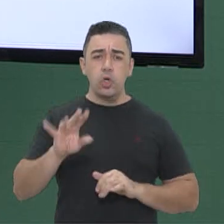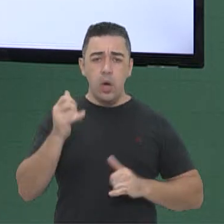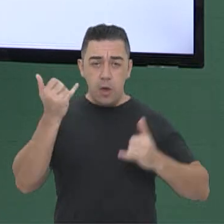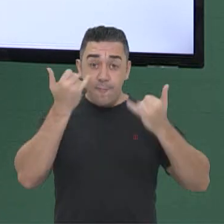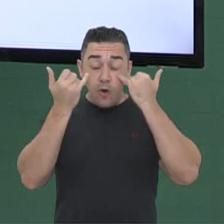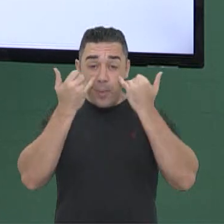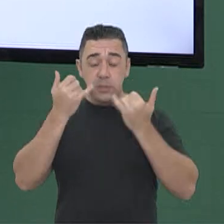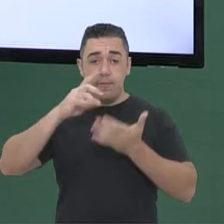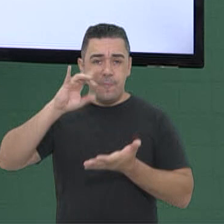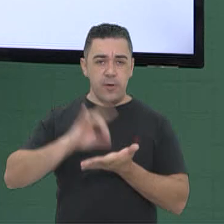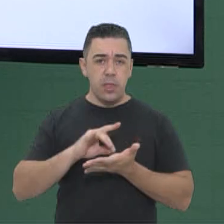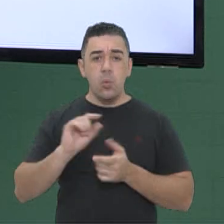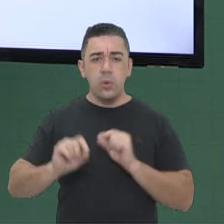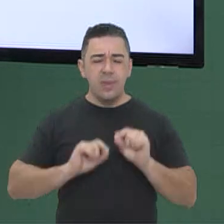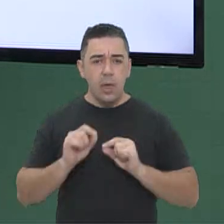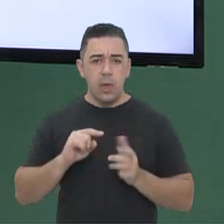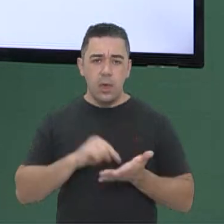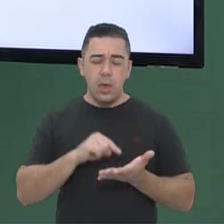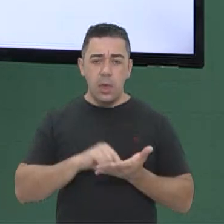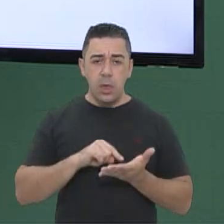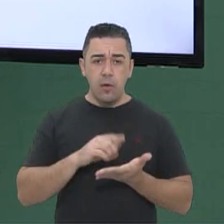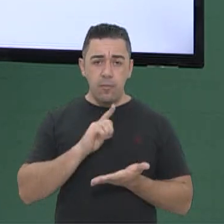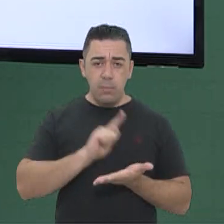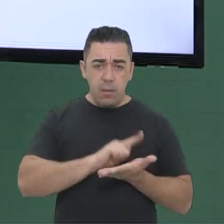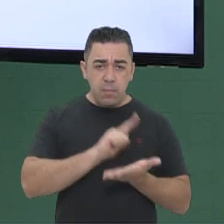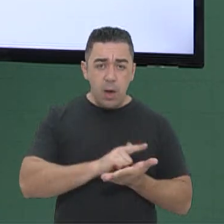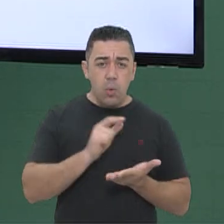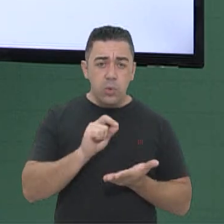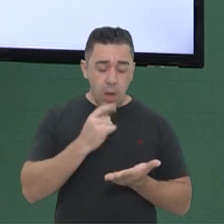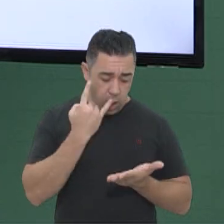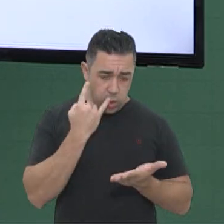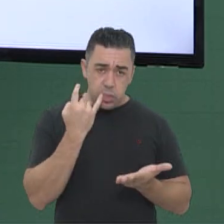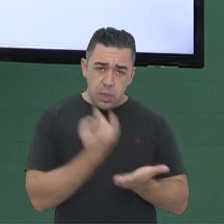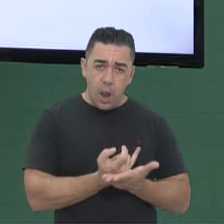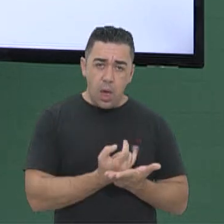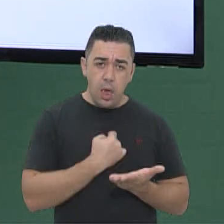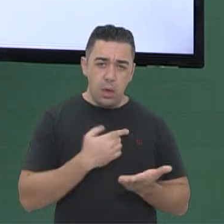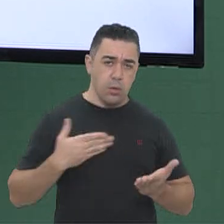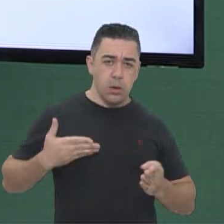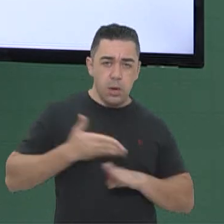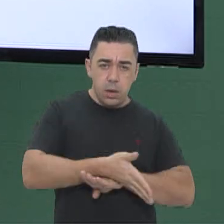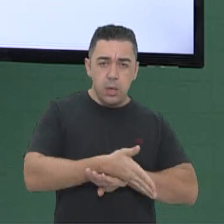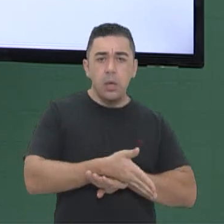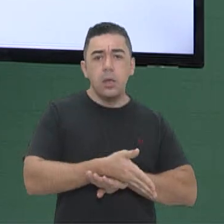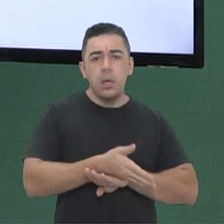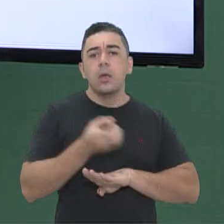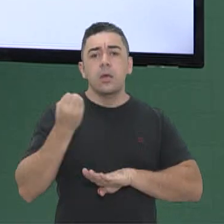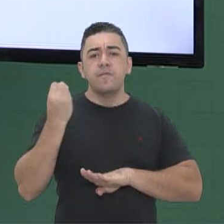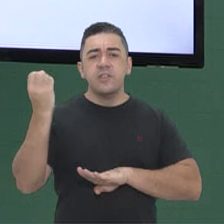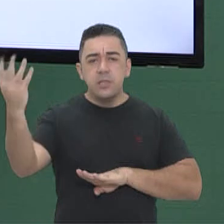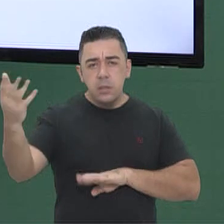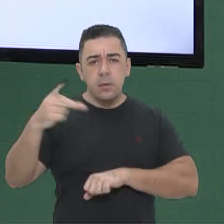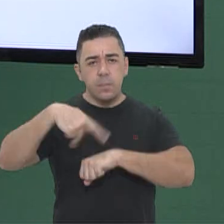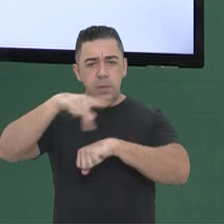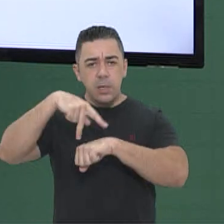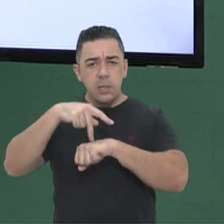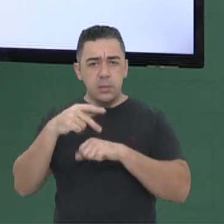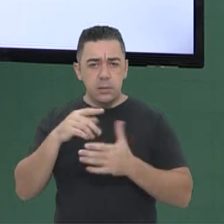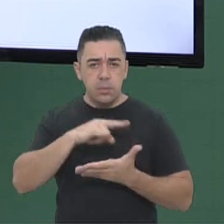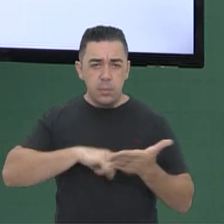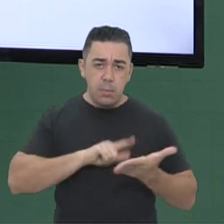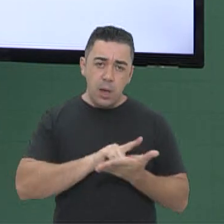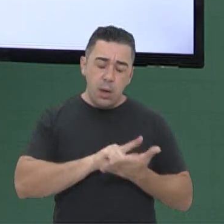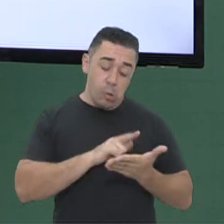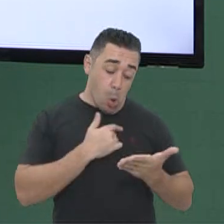dita. Tá? A finalidade dele é o quê? Atrair os visitantes, os turistas, tá? Do